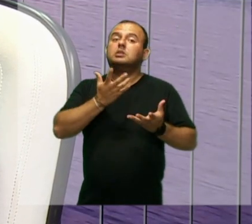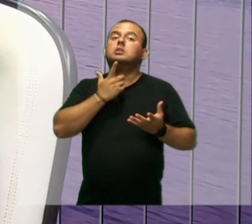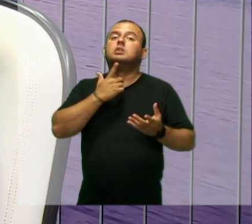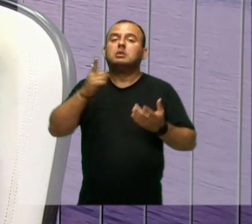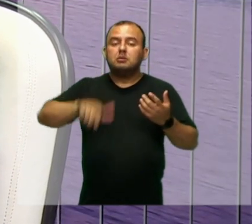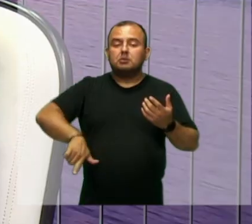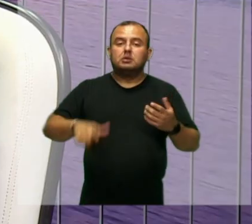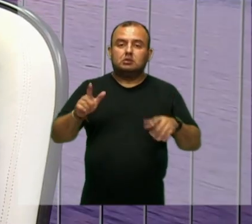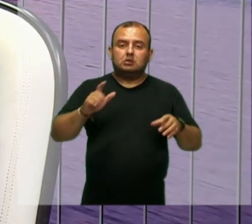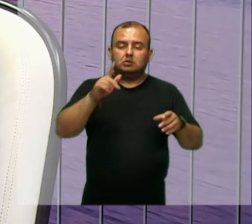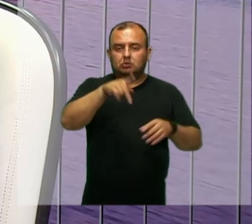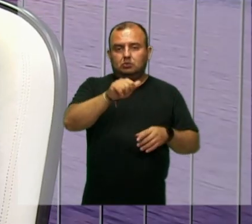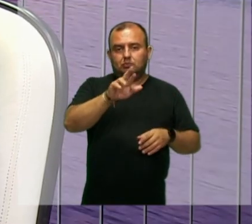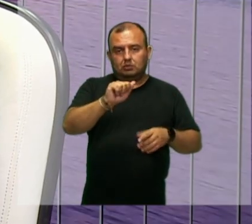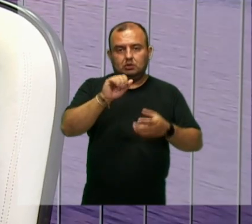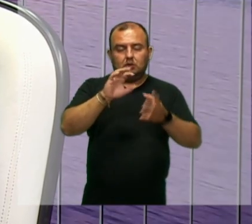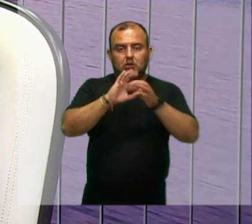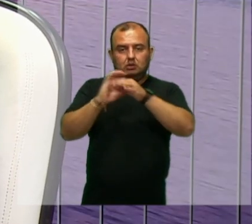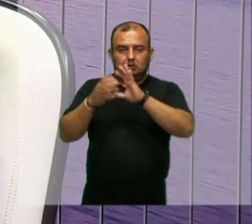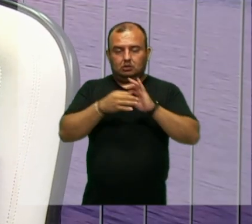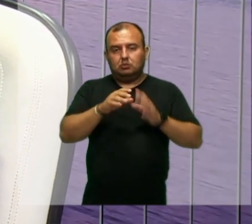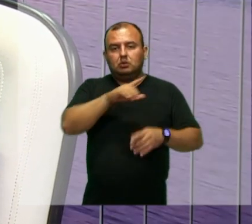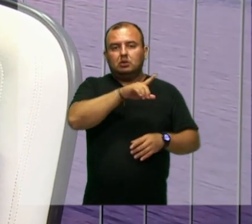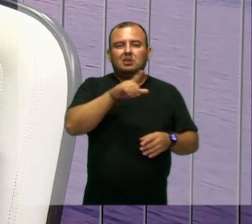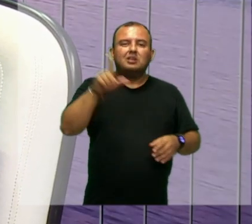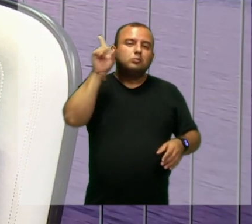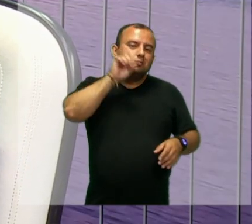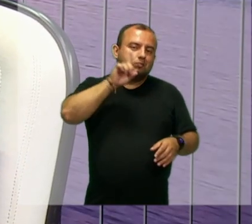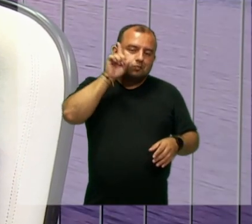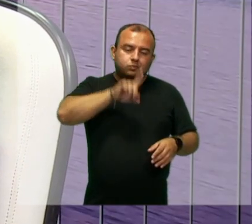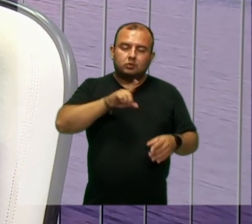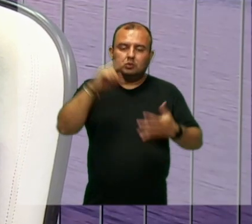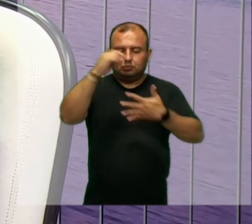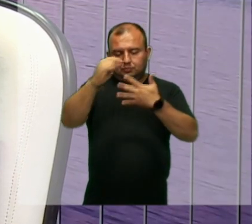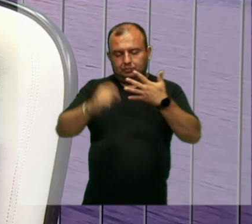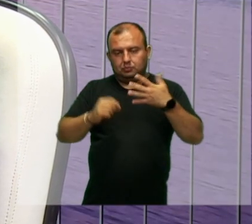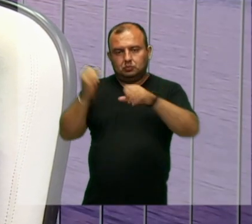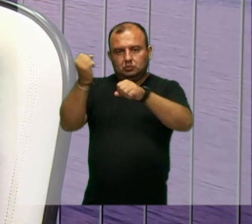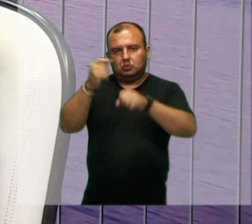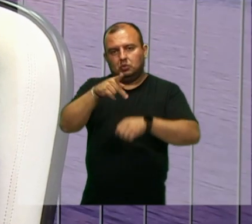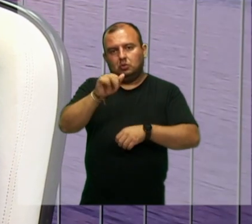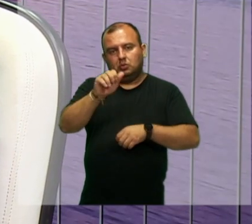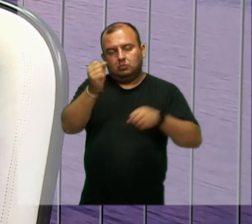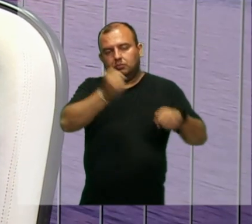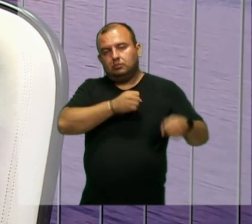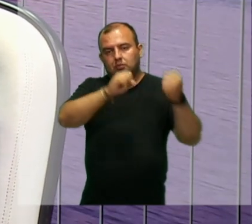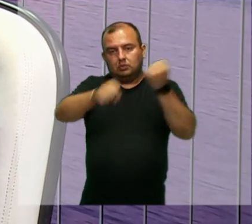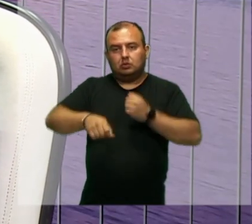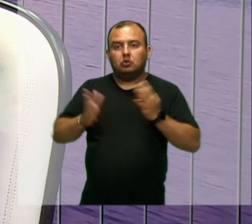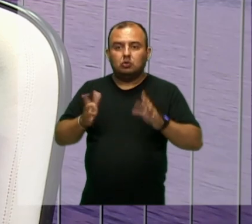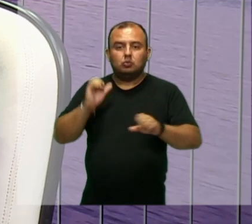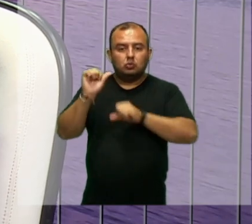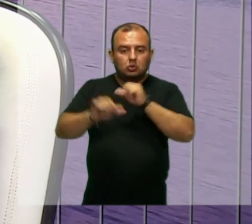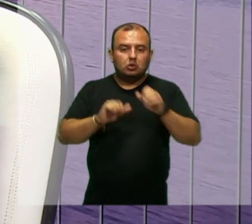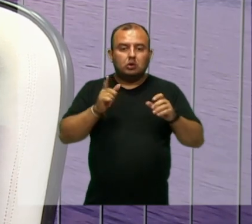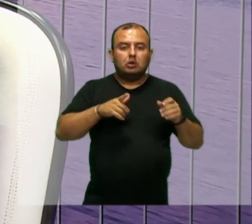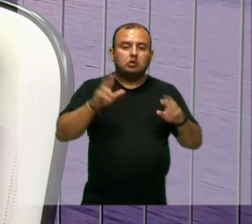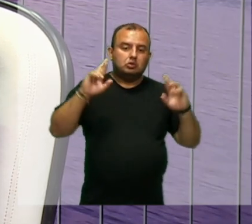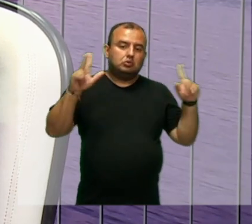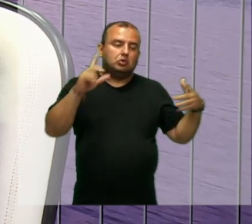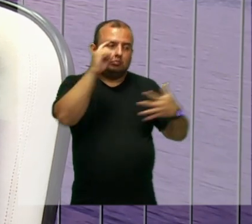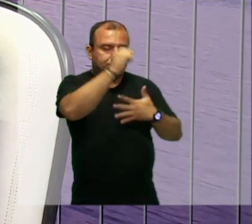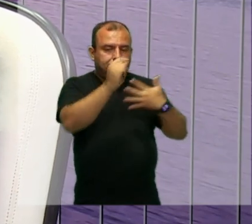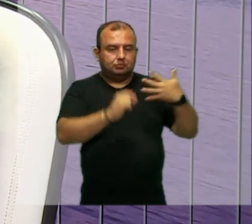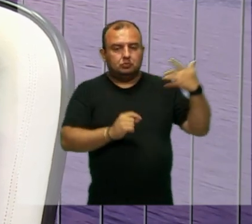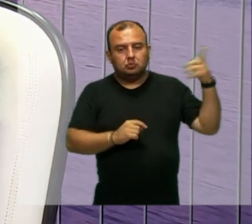de ir para os Jogos Paralímpicos de Los Angeles. Os critérios da paracanoagem, eles se alteraram um pouquinho, eles já eram diferentes dos critérios